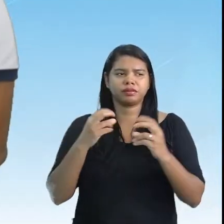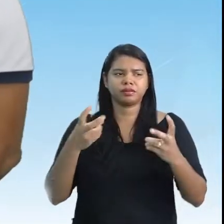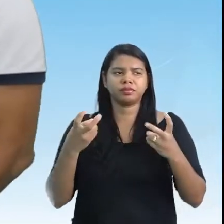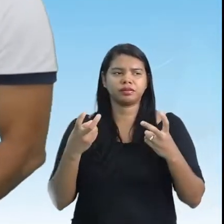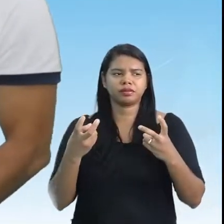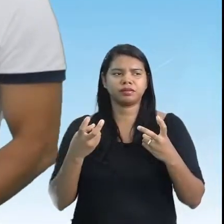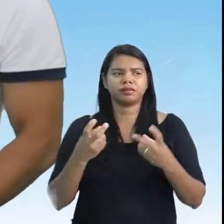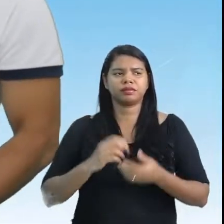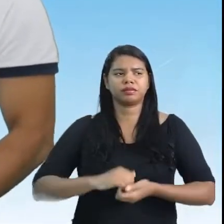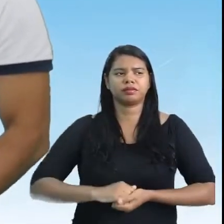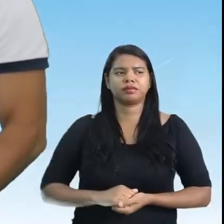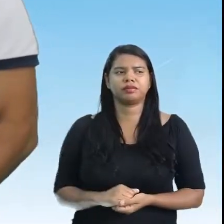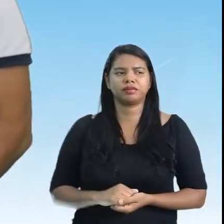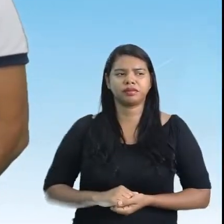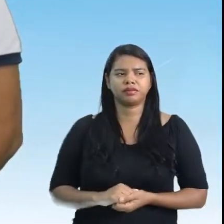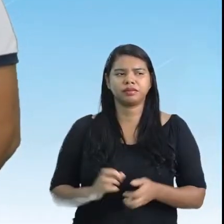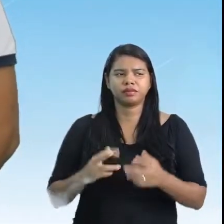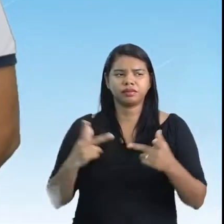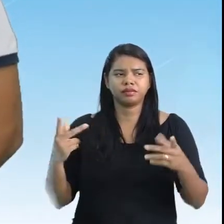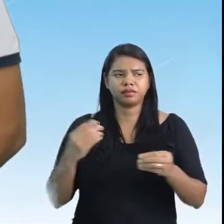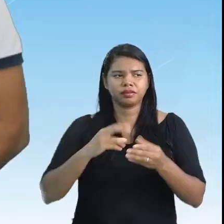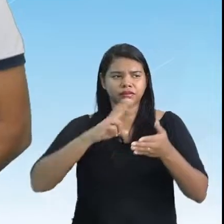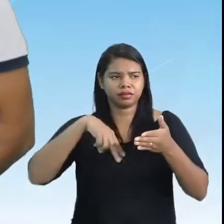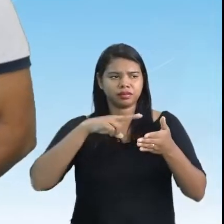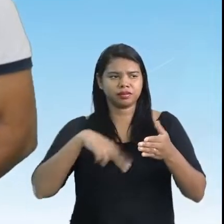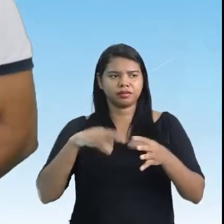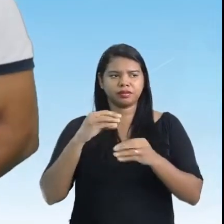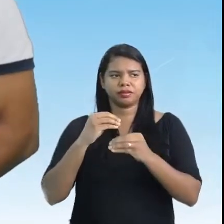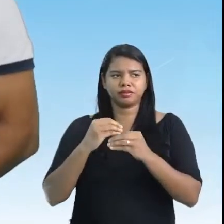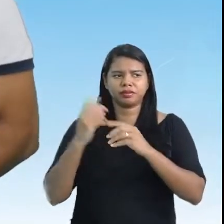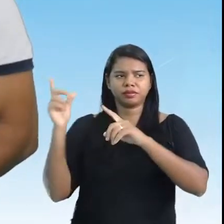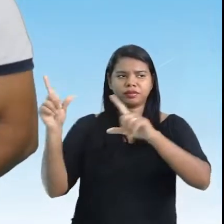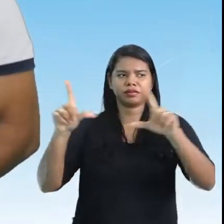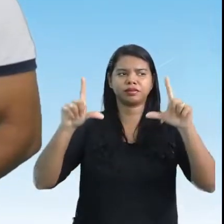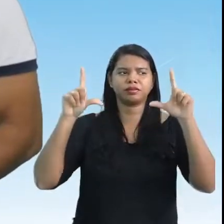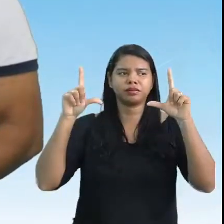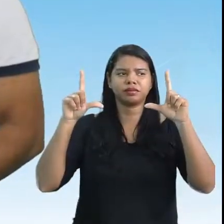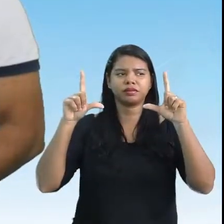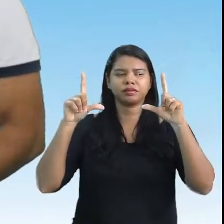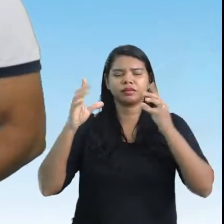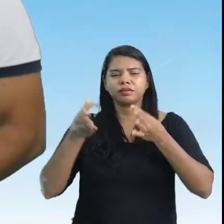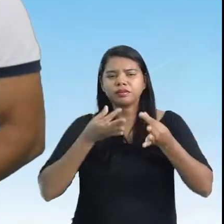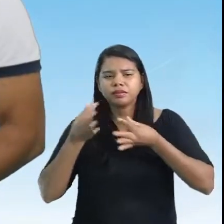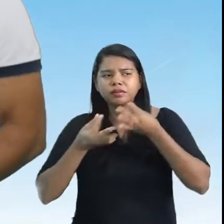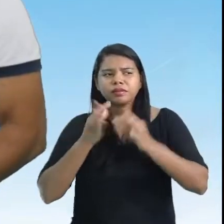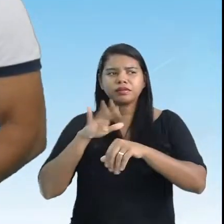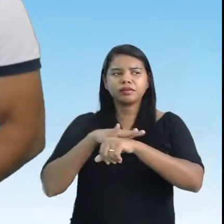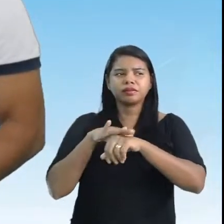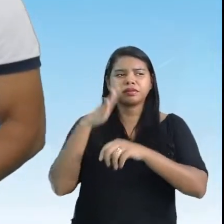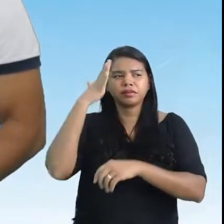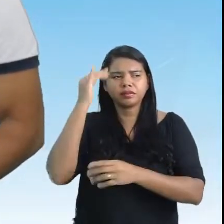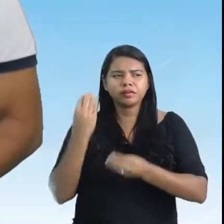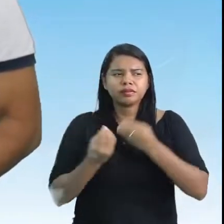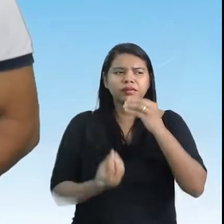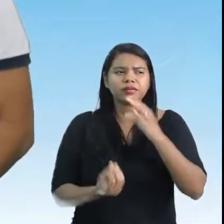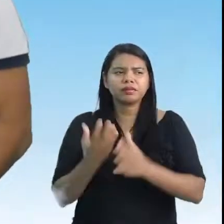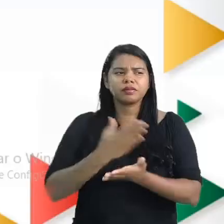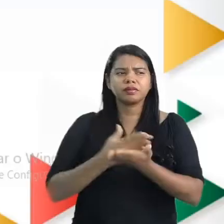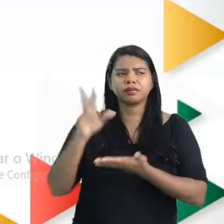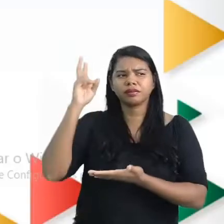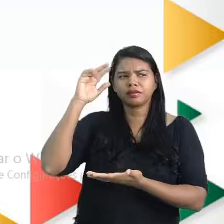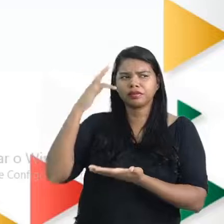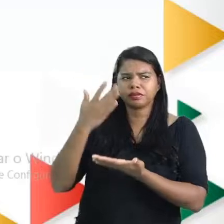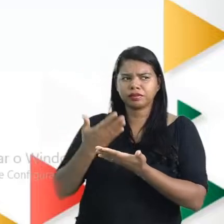questão. Professor, outra coisa, eu vou ler agora aqui, chamar o slide, a gente vai ler e vai debater alguns pontos interessantes, históricos. Vamos lá,